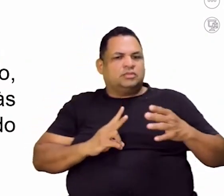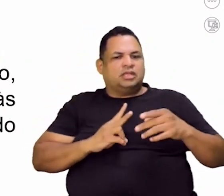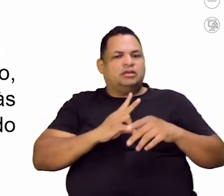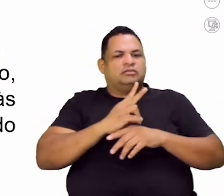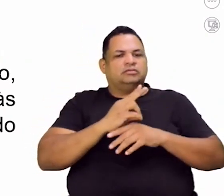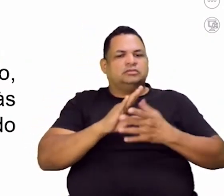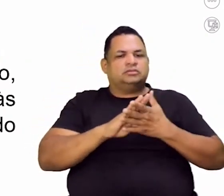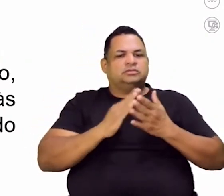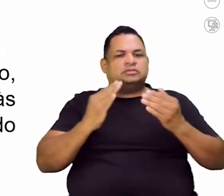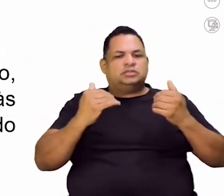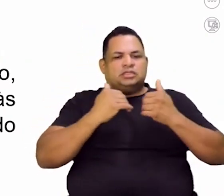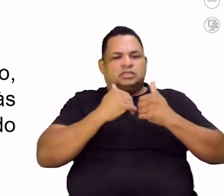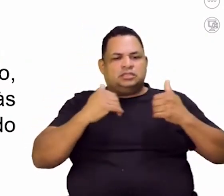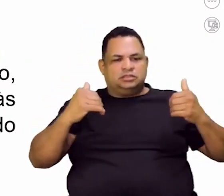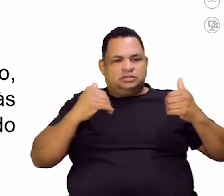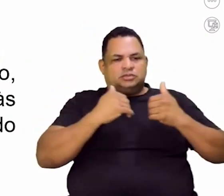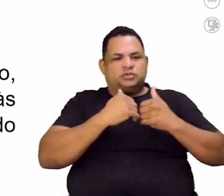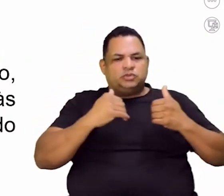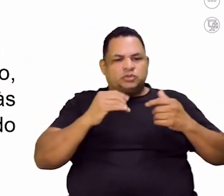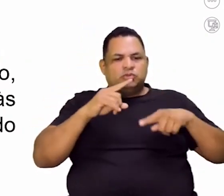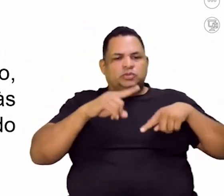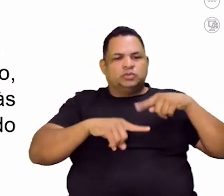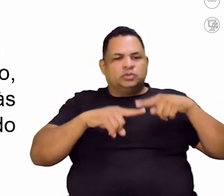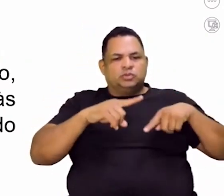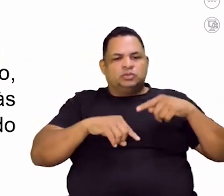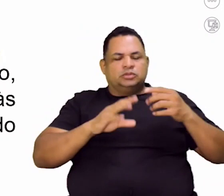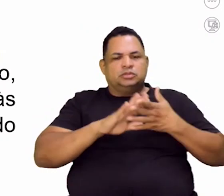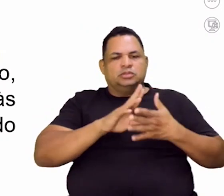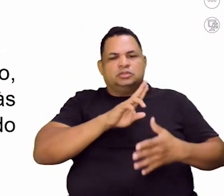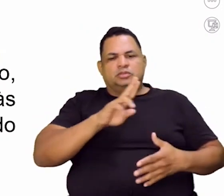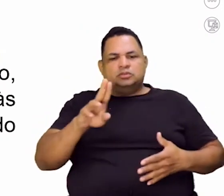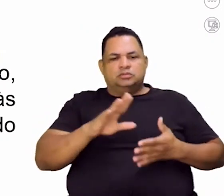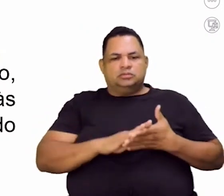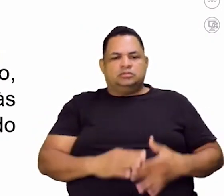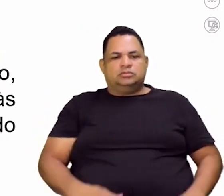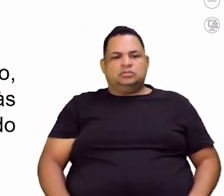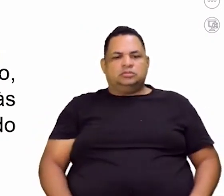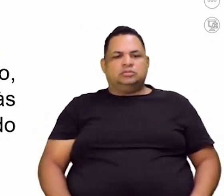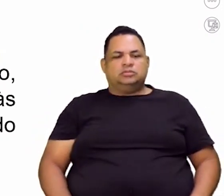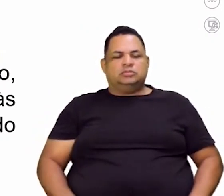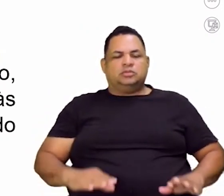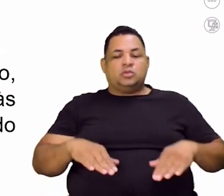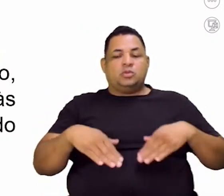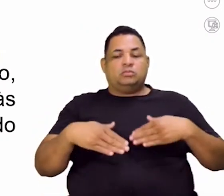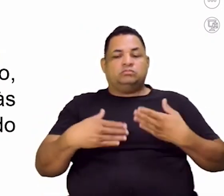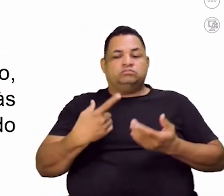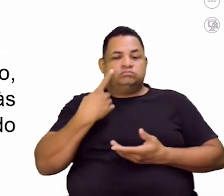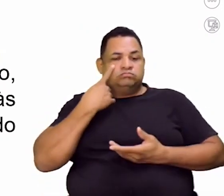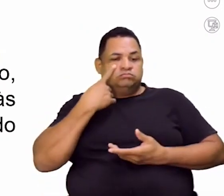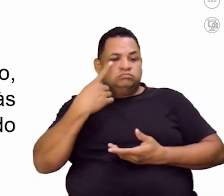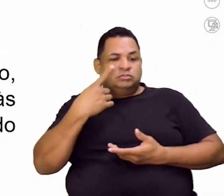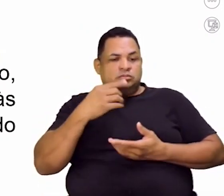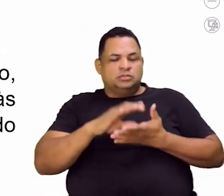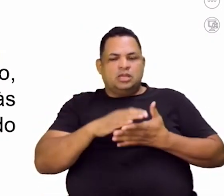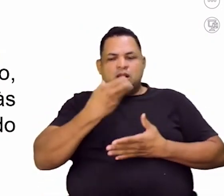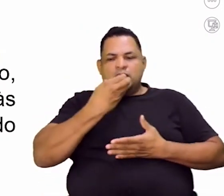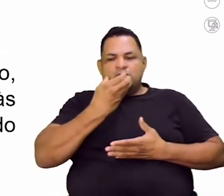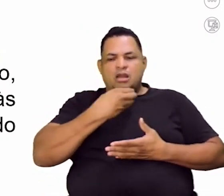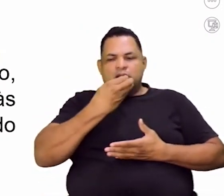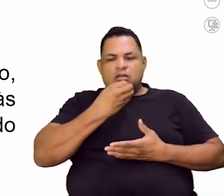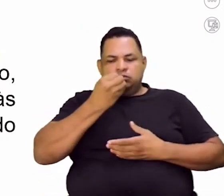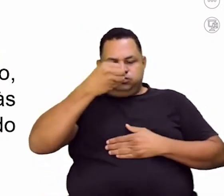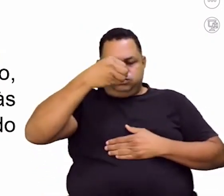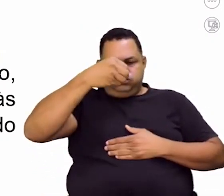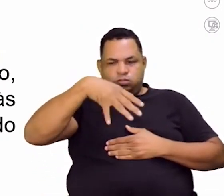todos os corpos do universo. Aristóteles chama os corpos pesados, né? Ao observar a queda de uma maçã. Então,